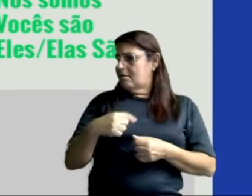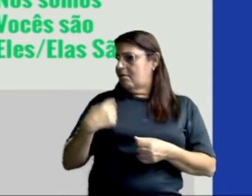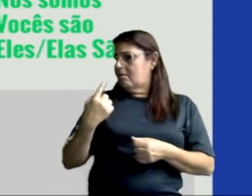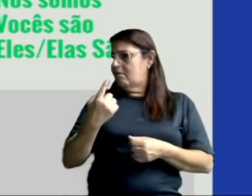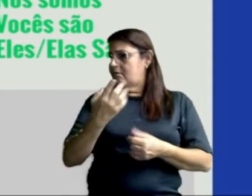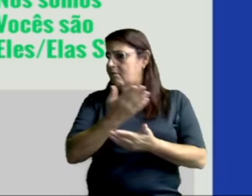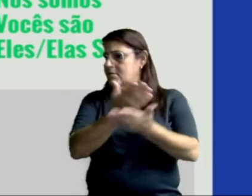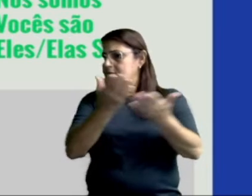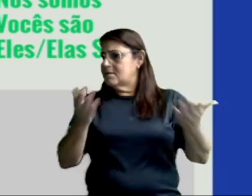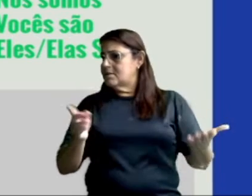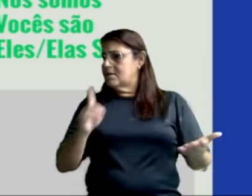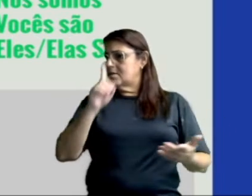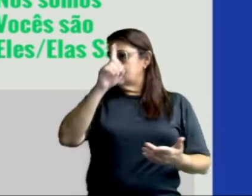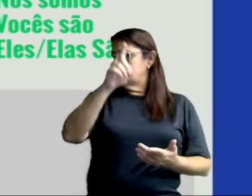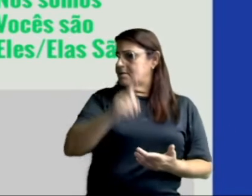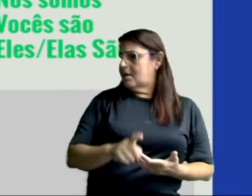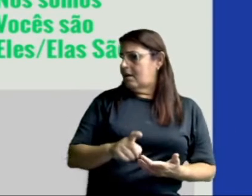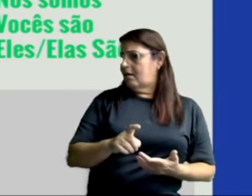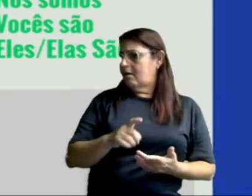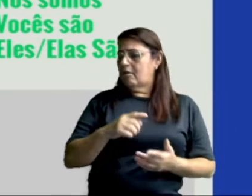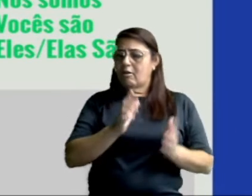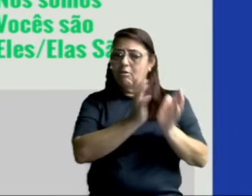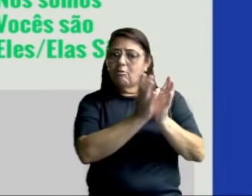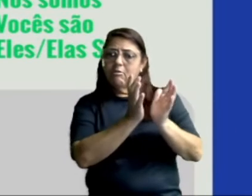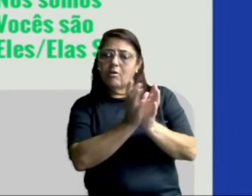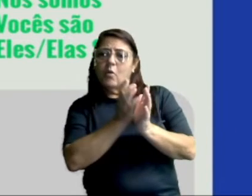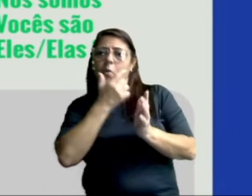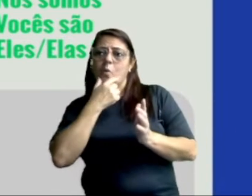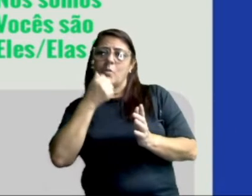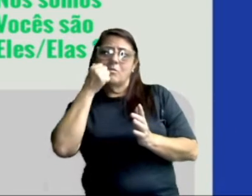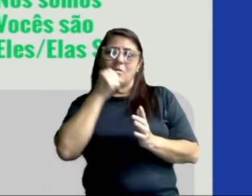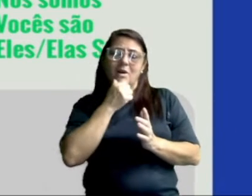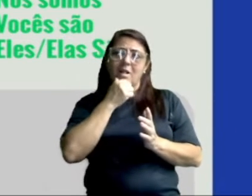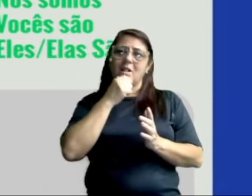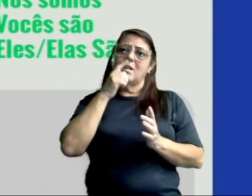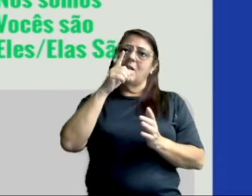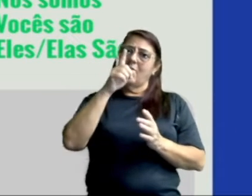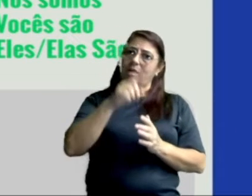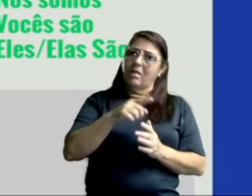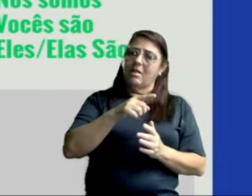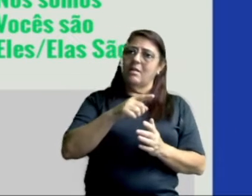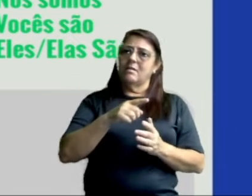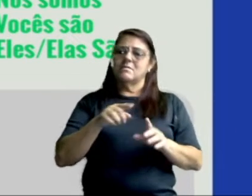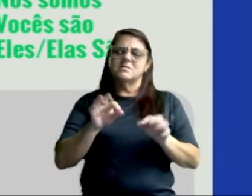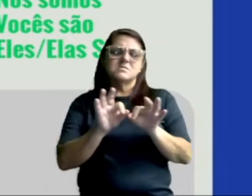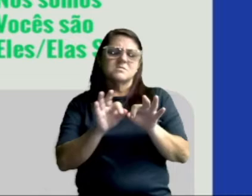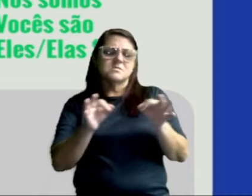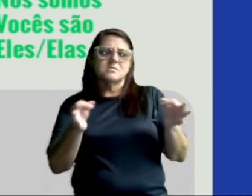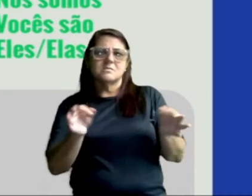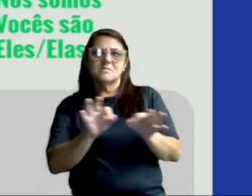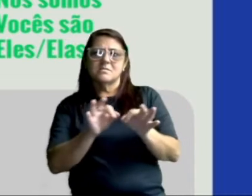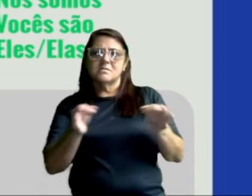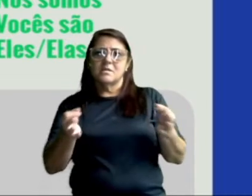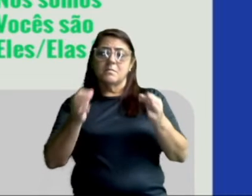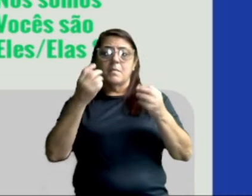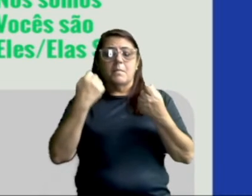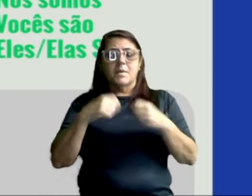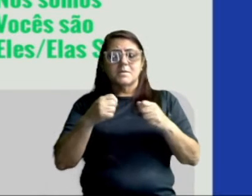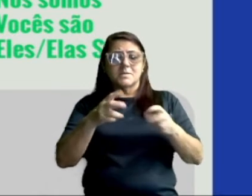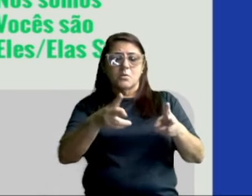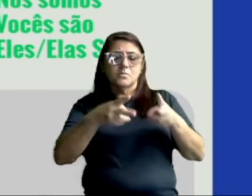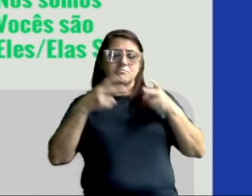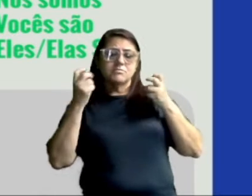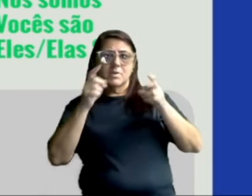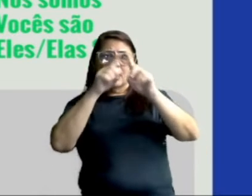você a descobrir tudo o que você precisa saber sobre esse verbo. Simples. Porém, a gente precisa